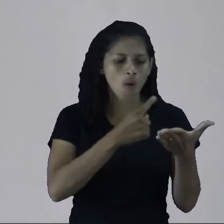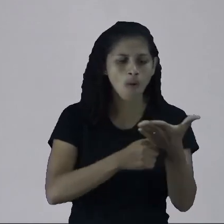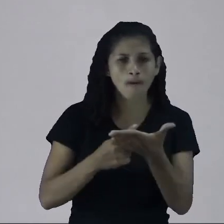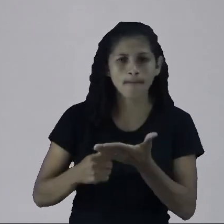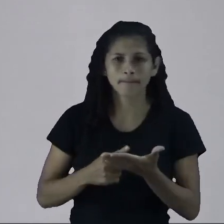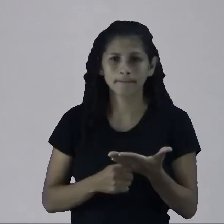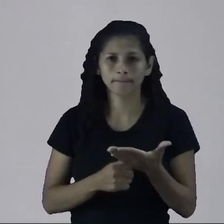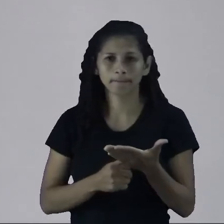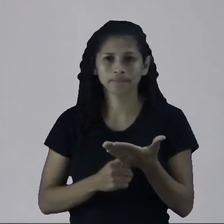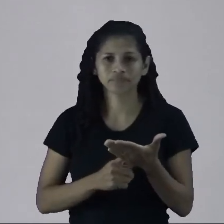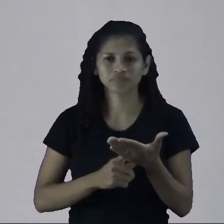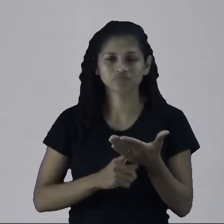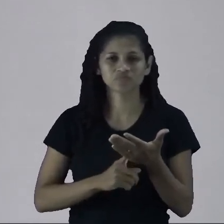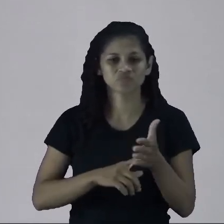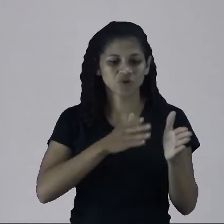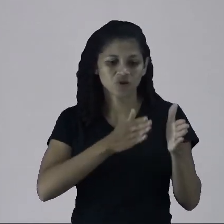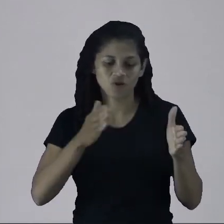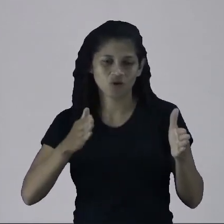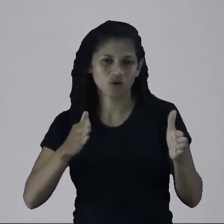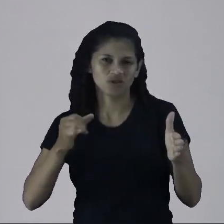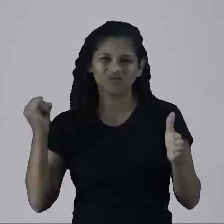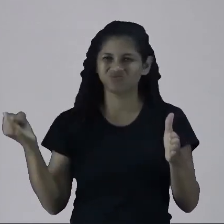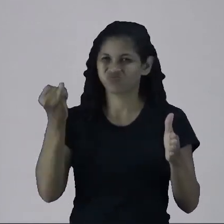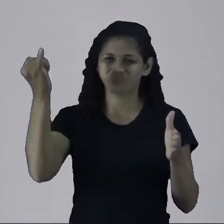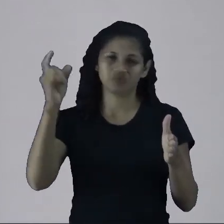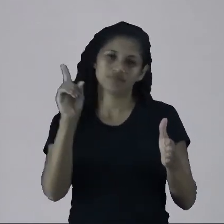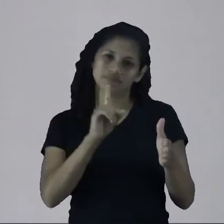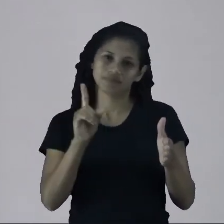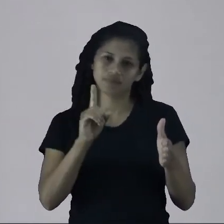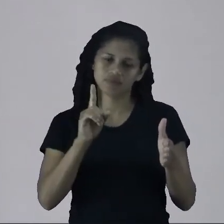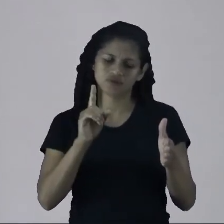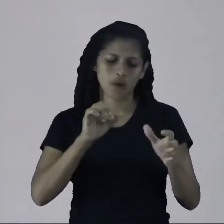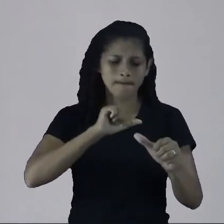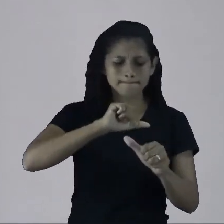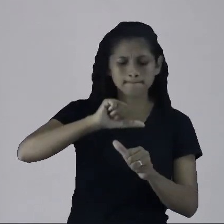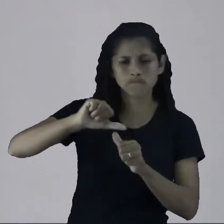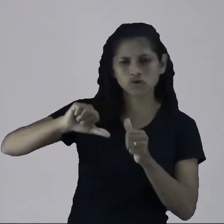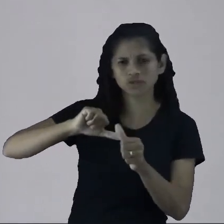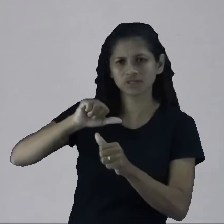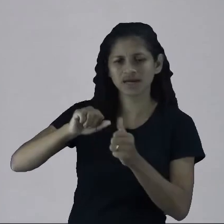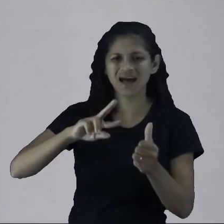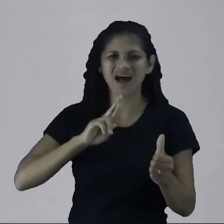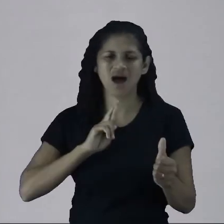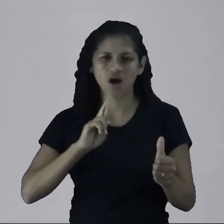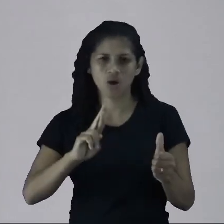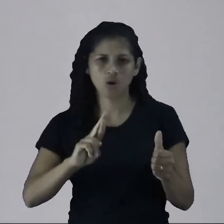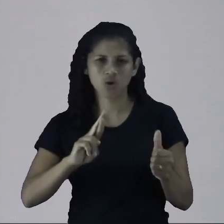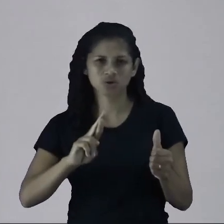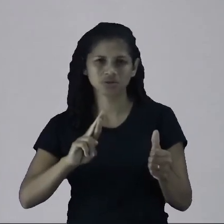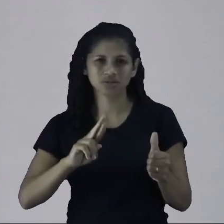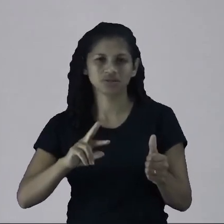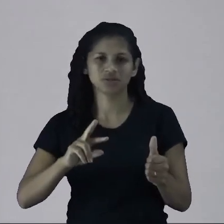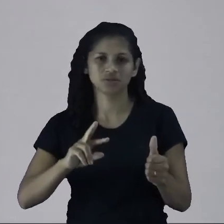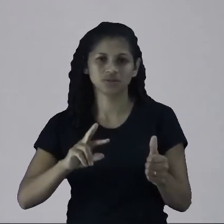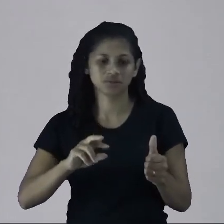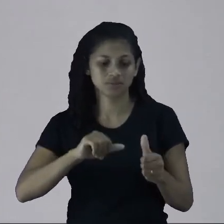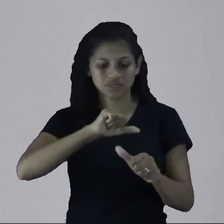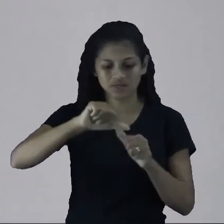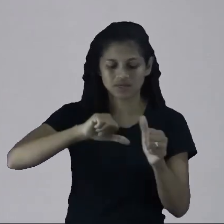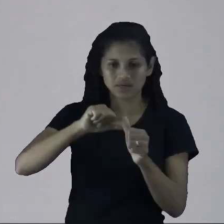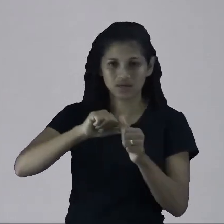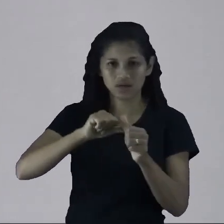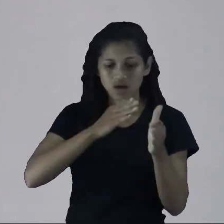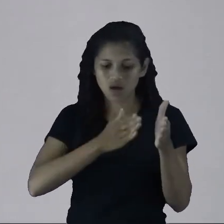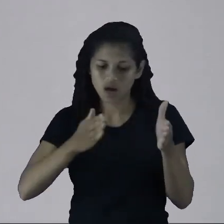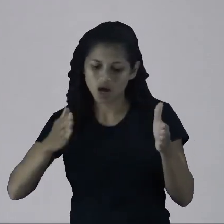Combinação, a ordem não importa. Se você mudar a ordem dos elementos, a resposta continua a mesma. Então,